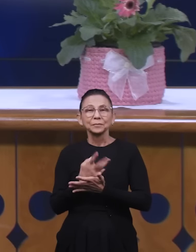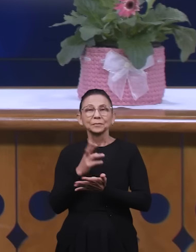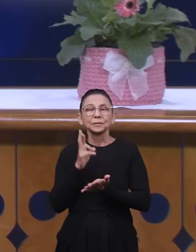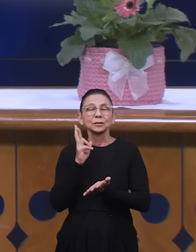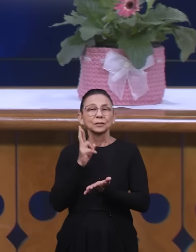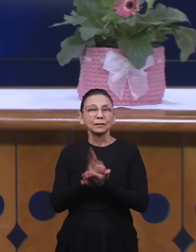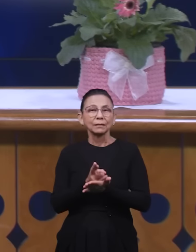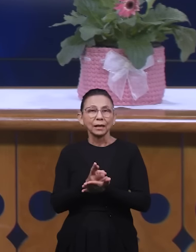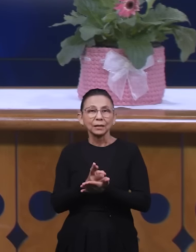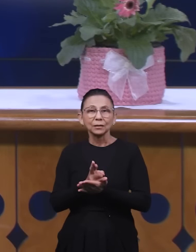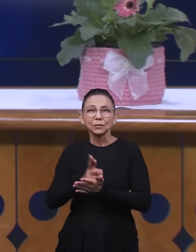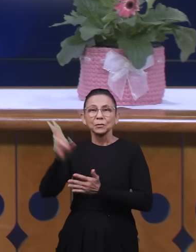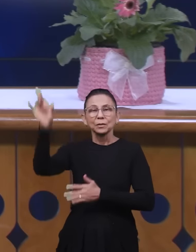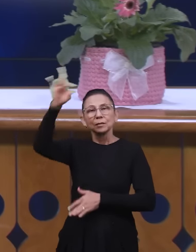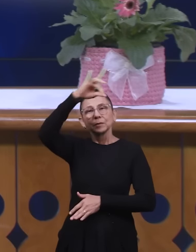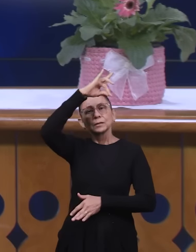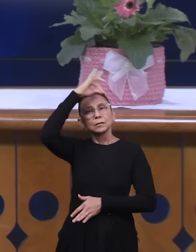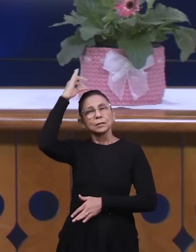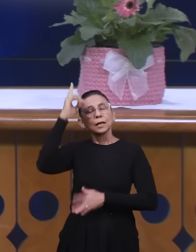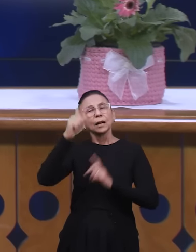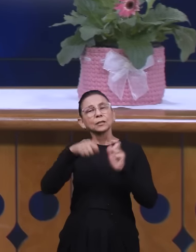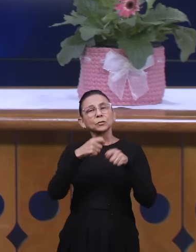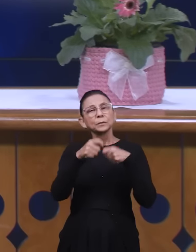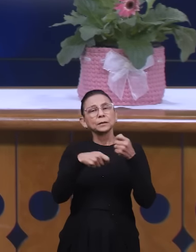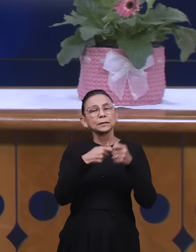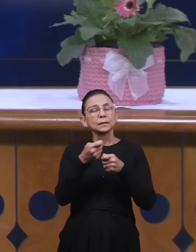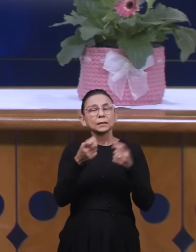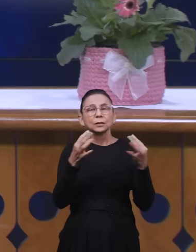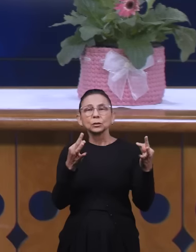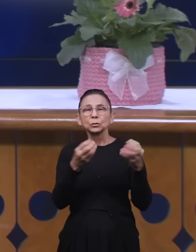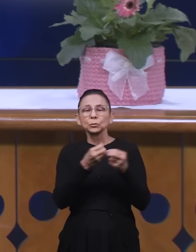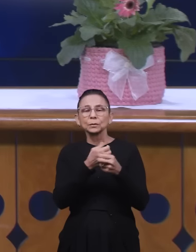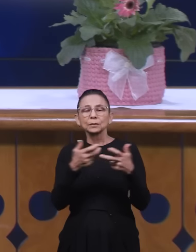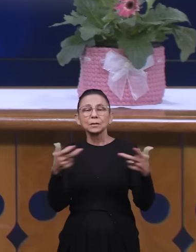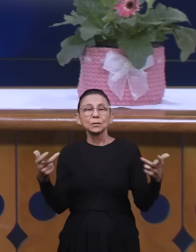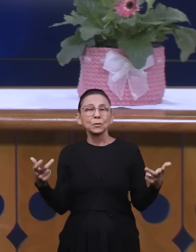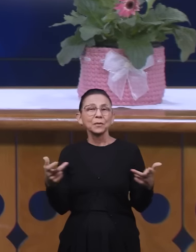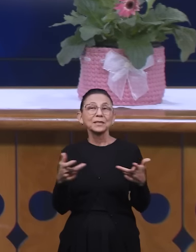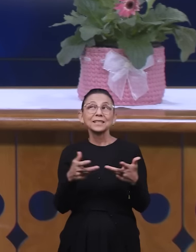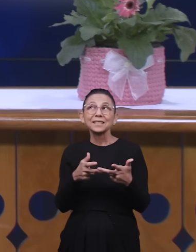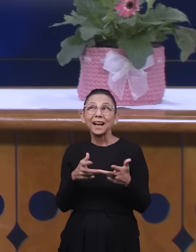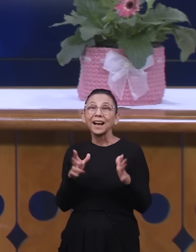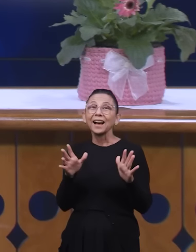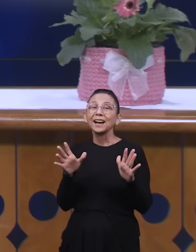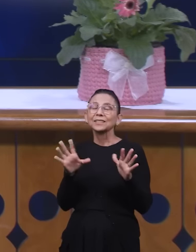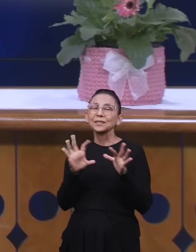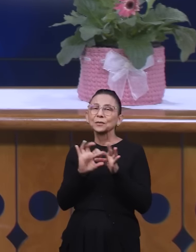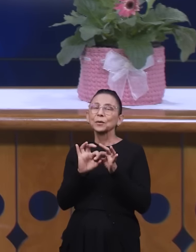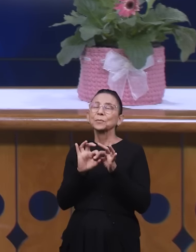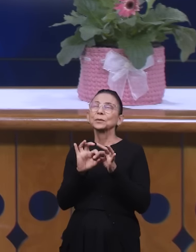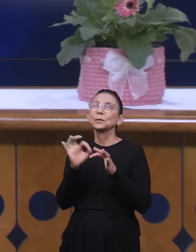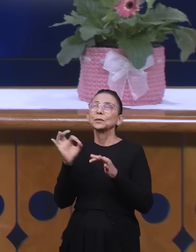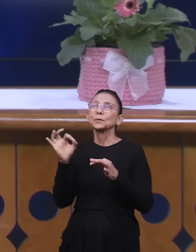Deus, ele toma conta de todas as coisas da nossa vida. E nós podemos ouvir a voz do